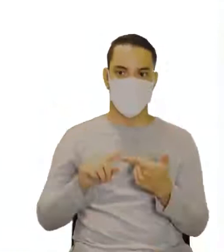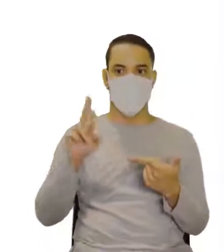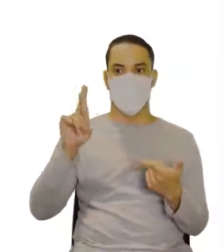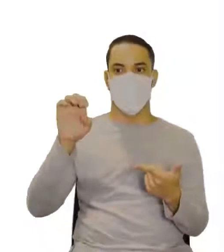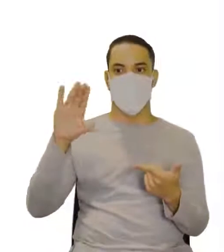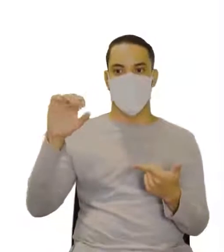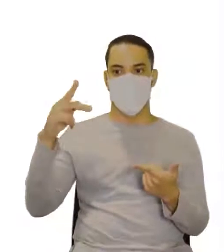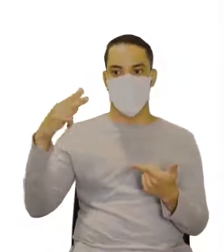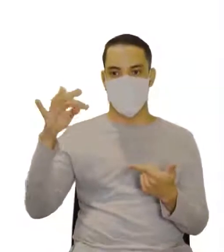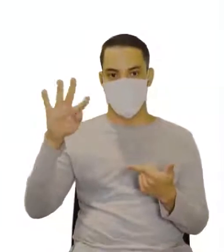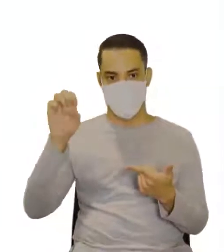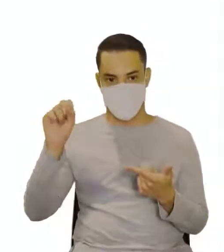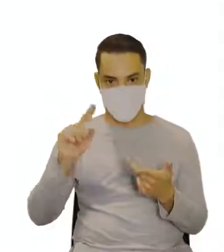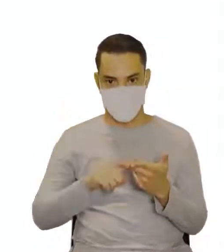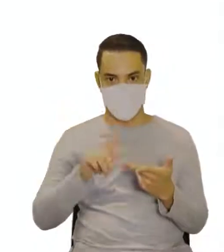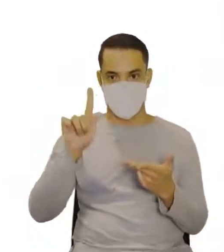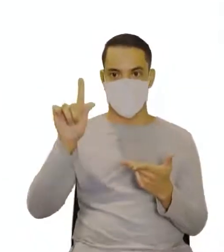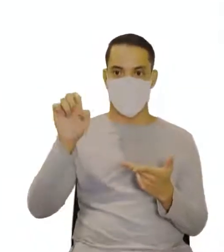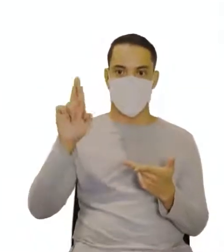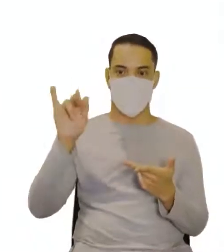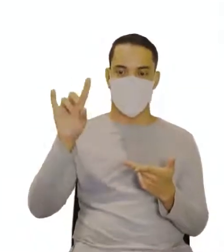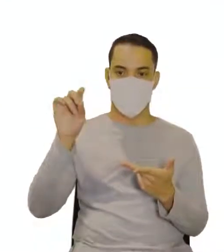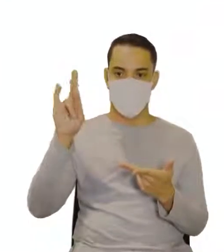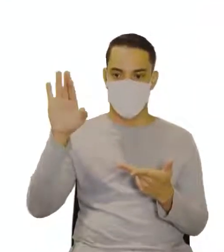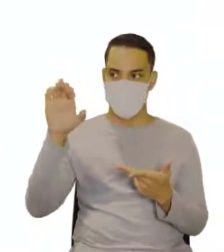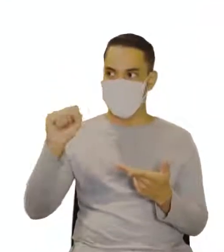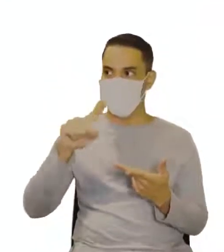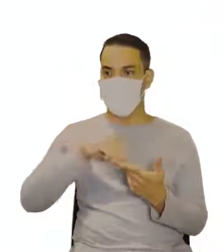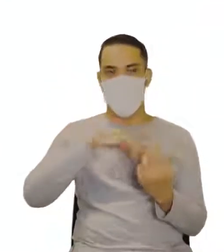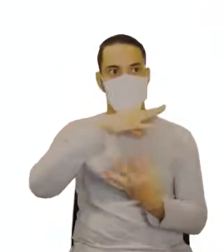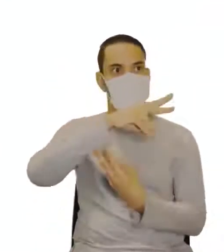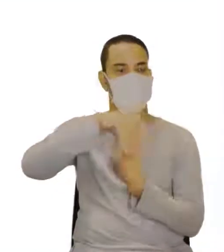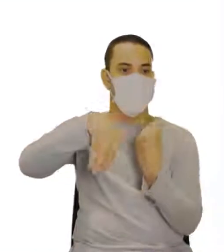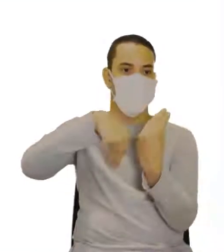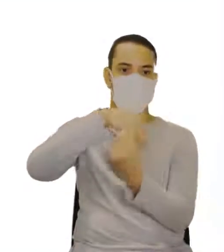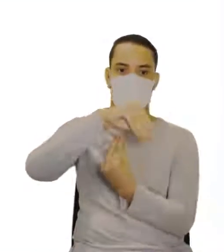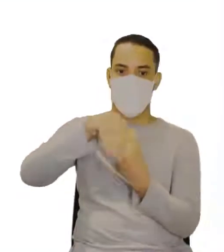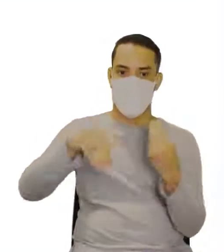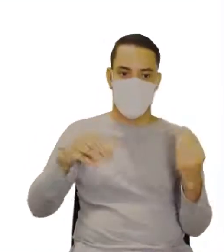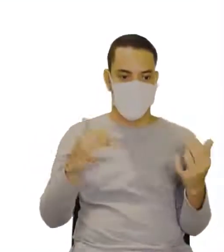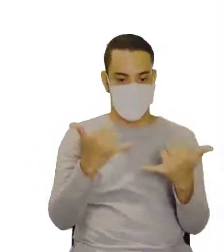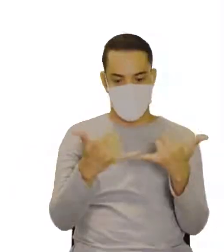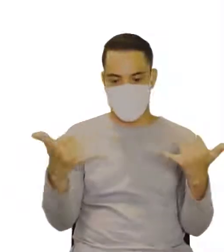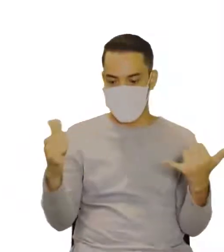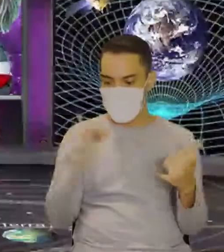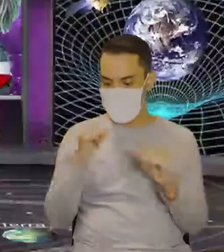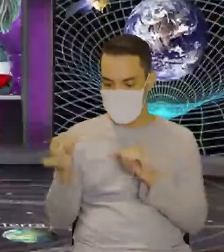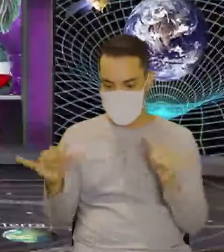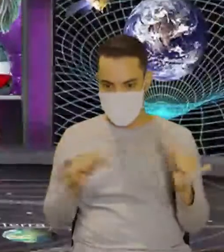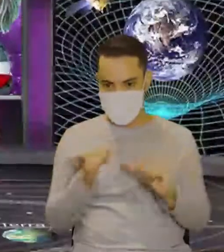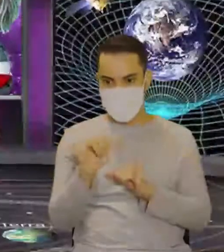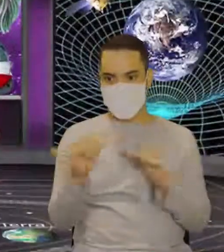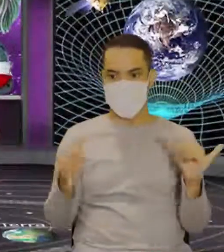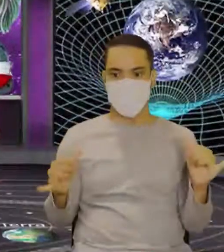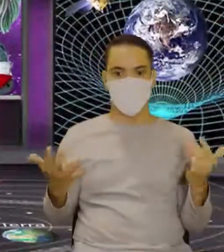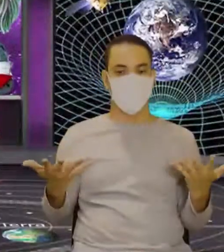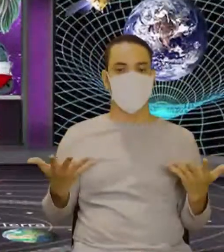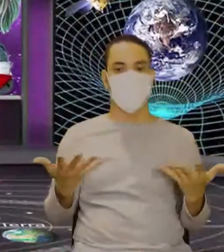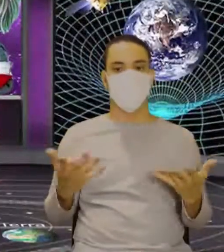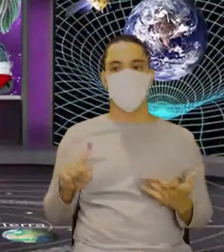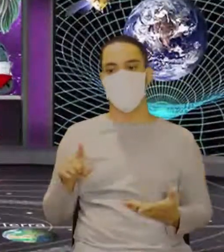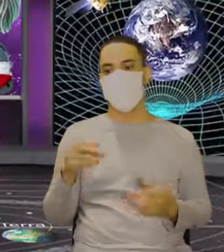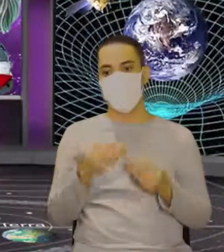receptor, gerador, ou seja, você fez uma salada que é os nossos componentes elétricos, né, pessoal? Se você abrir aí